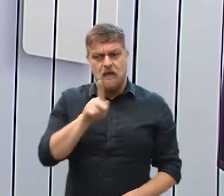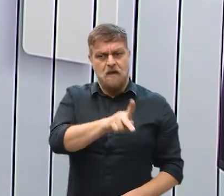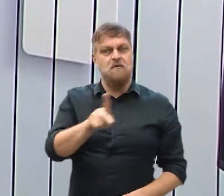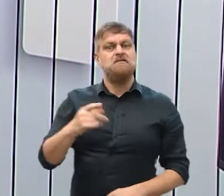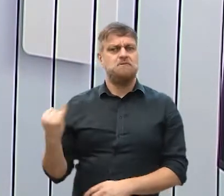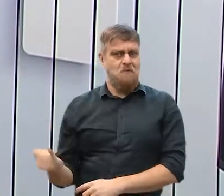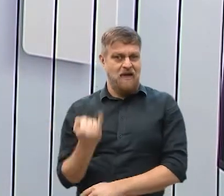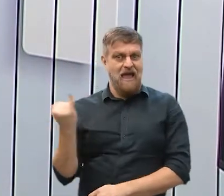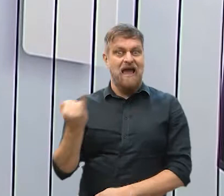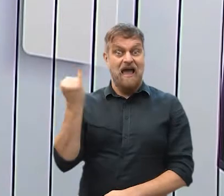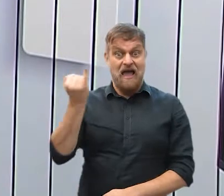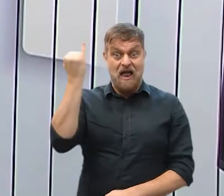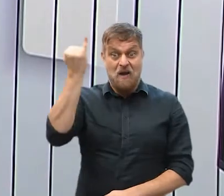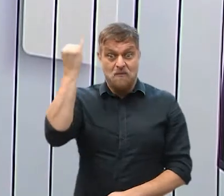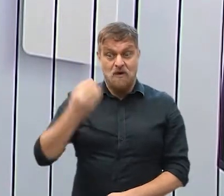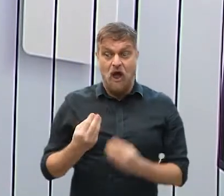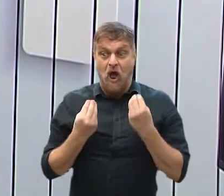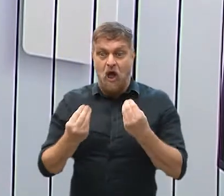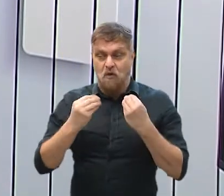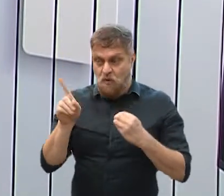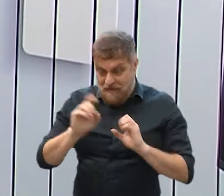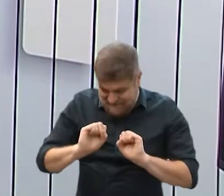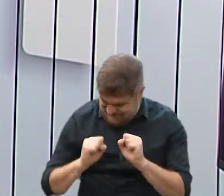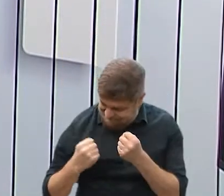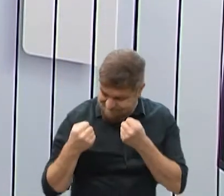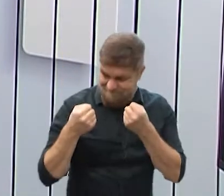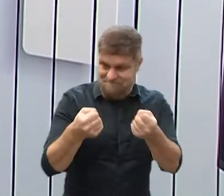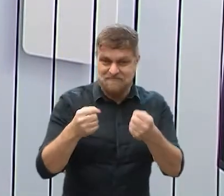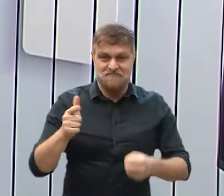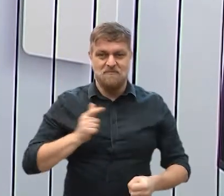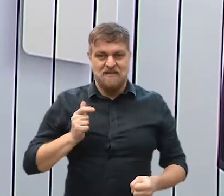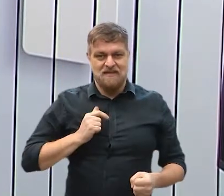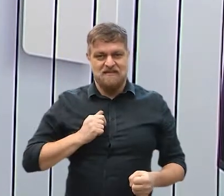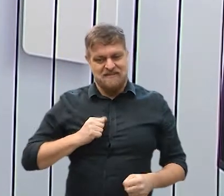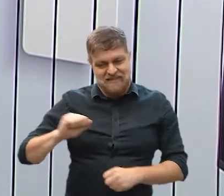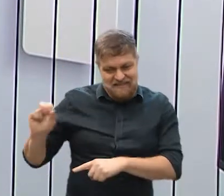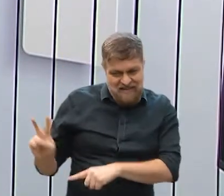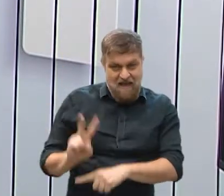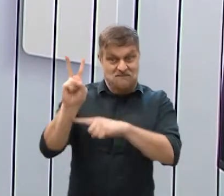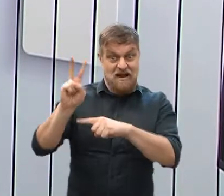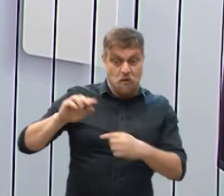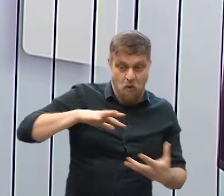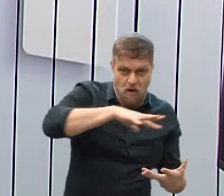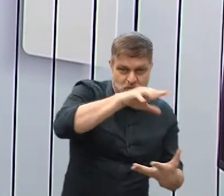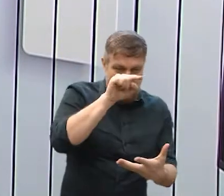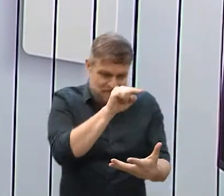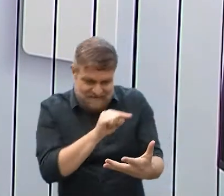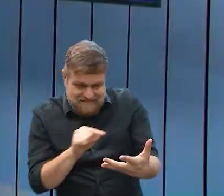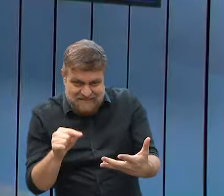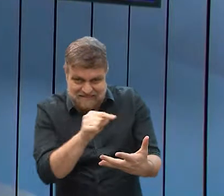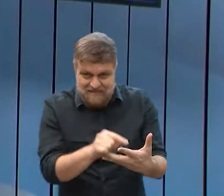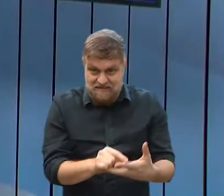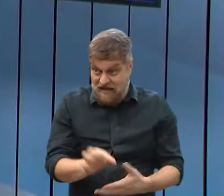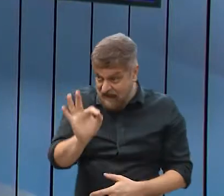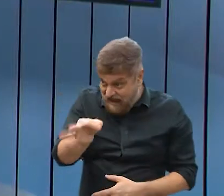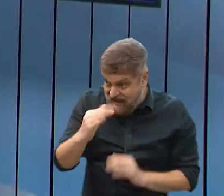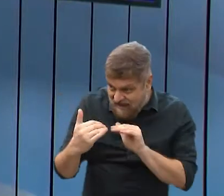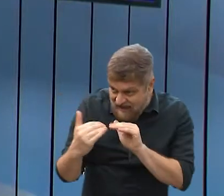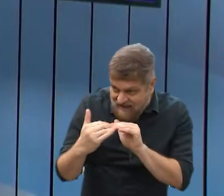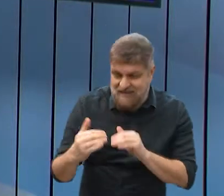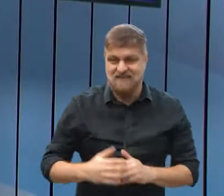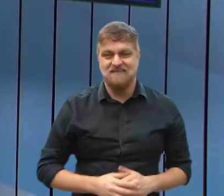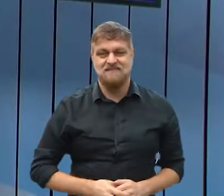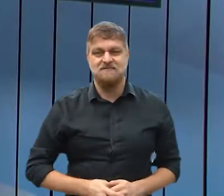dos professores e como seus esforços devem ser reconhecidos em todo o mundo. É isso mesmo, né,